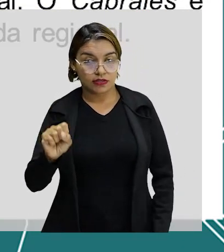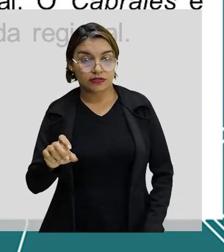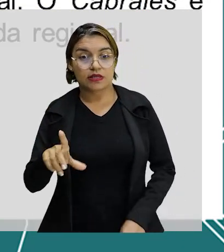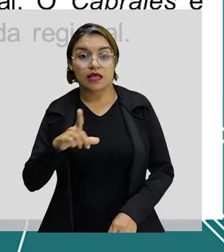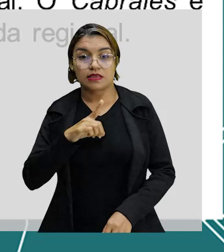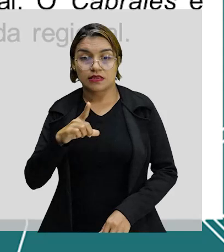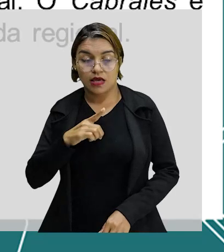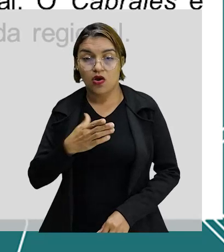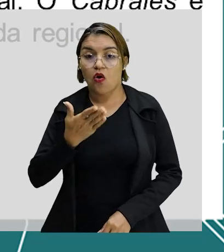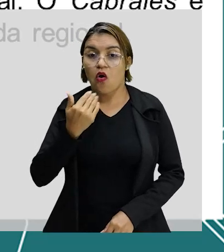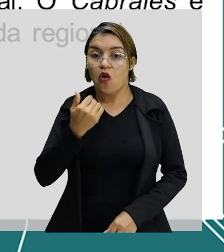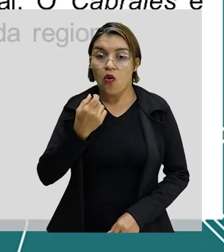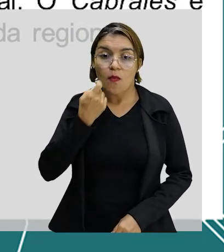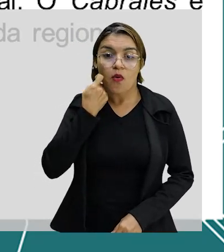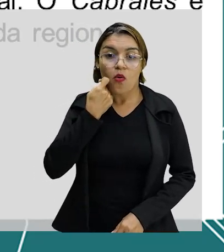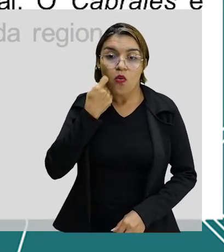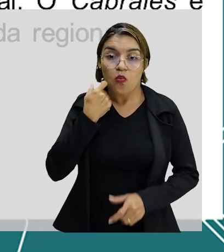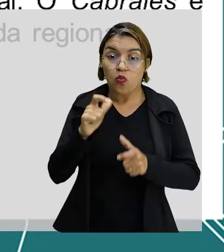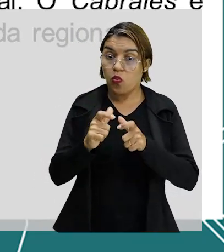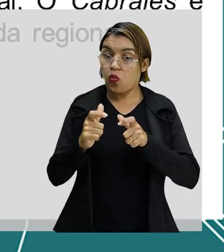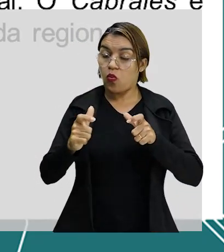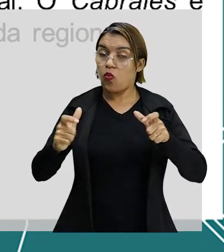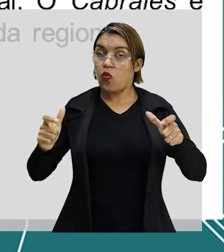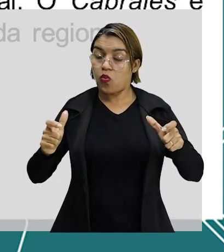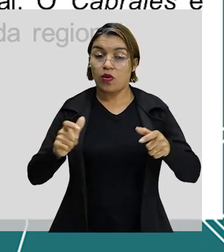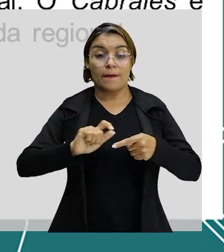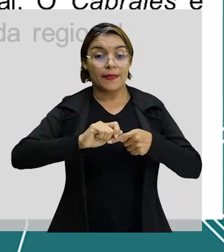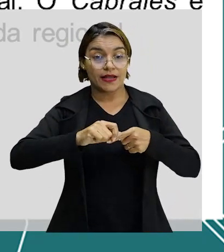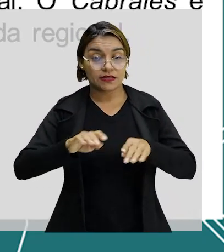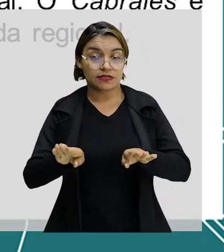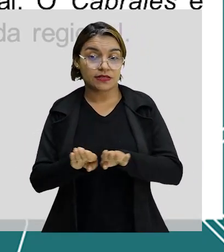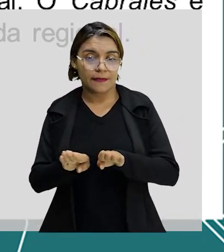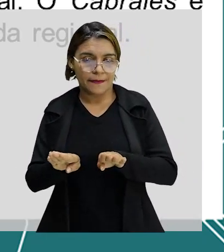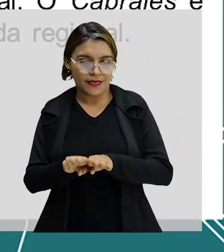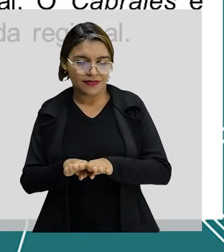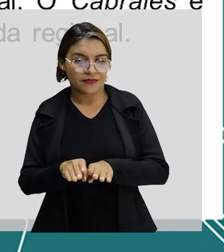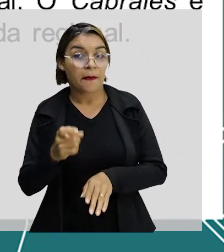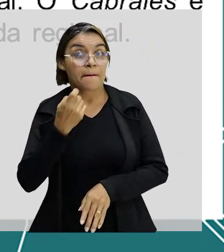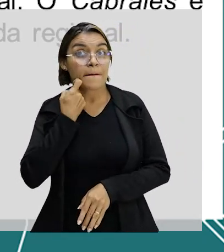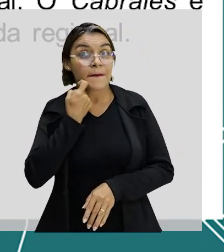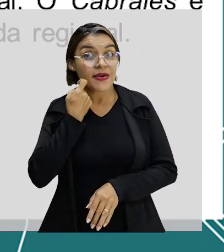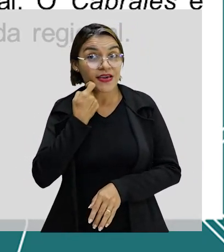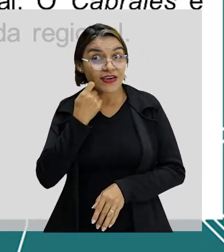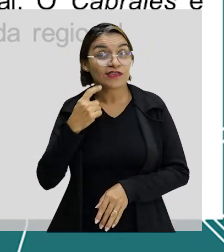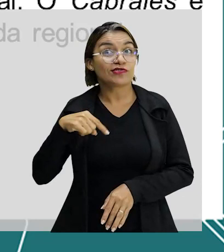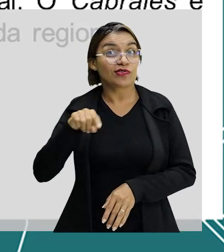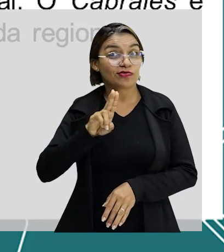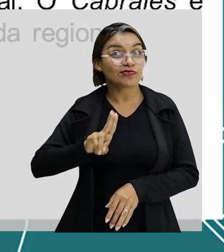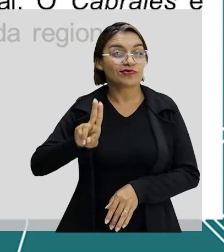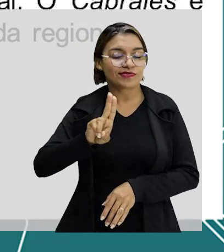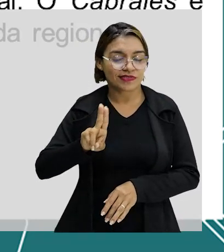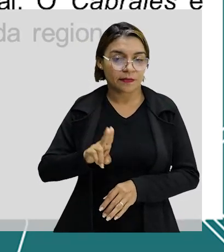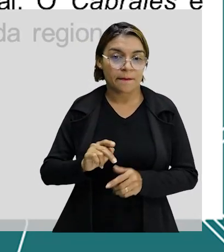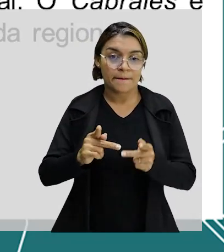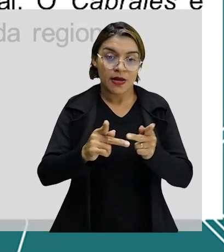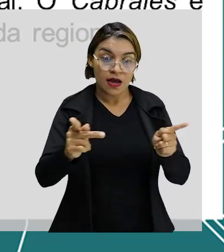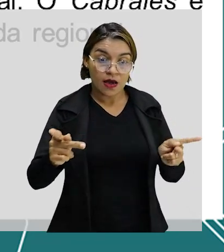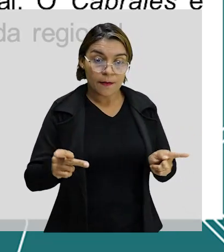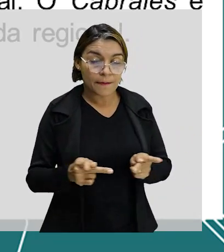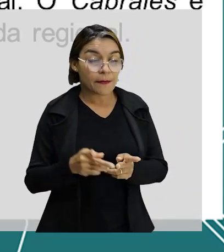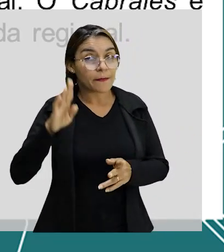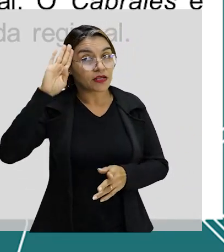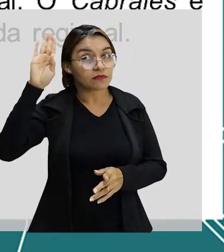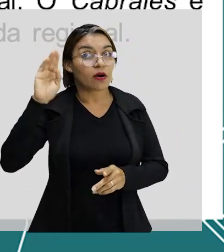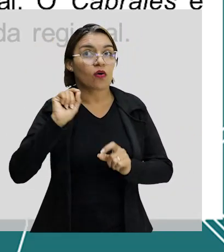grande quantidade de peixe e marisco. Observem quantas vezes nós vamos falar peixes e mariscos, tá? Mas o seu prato mais